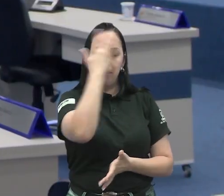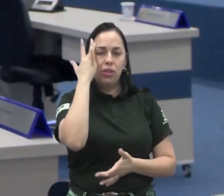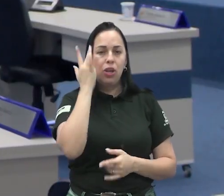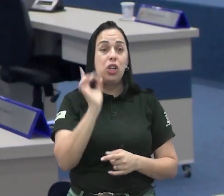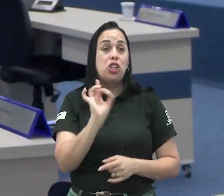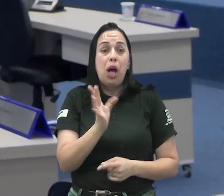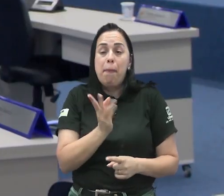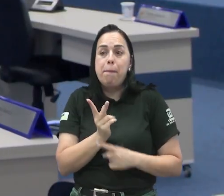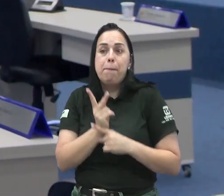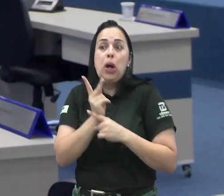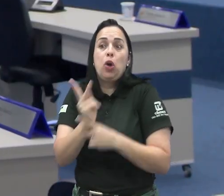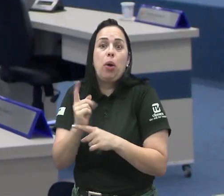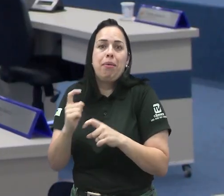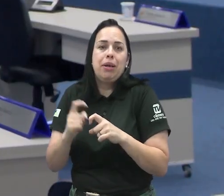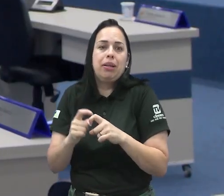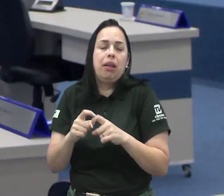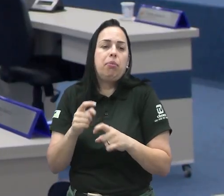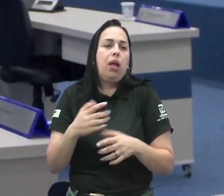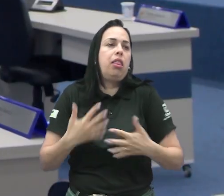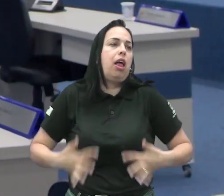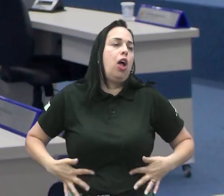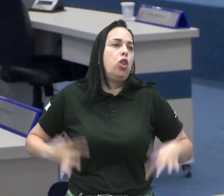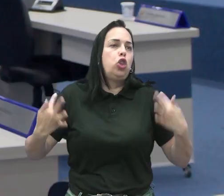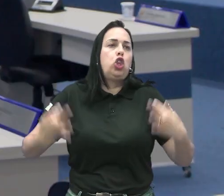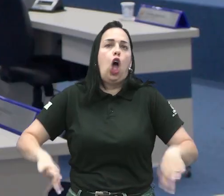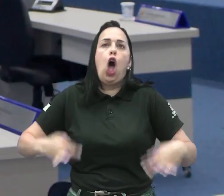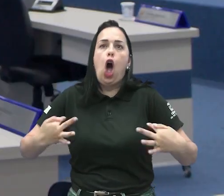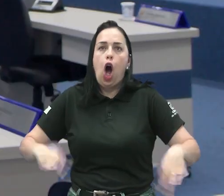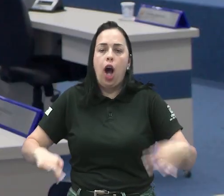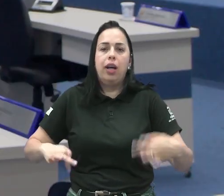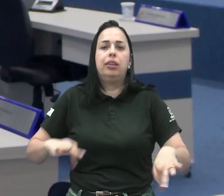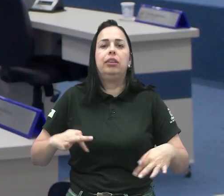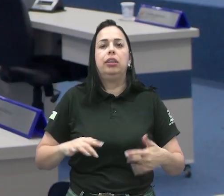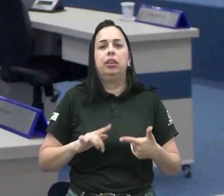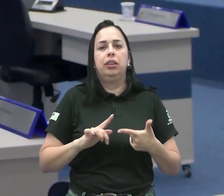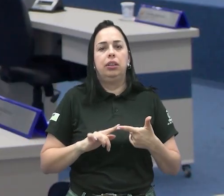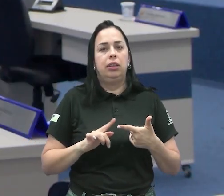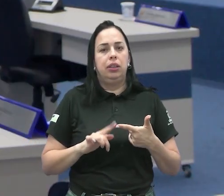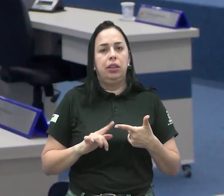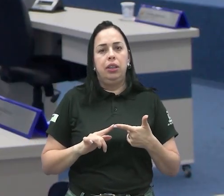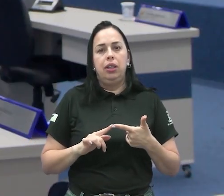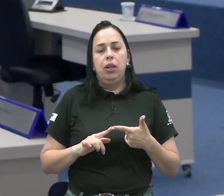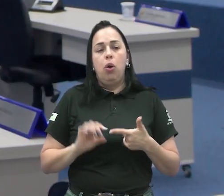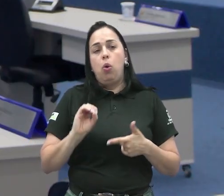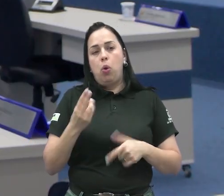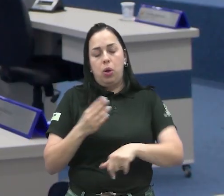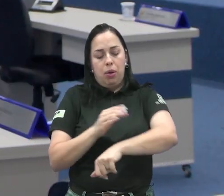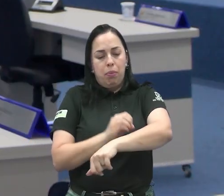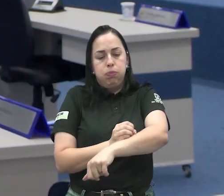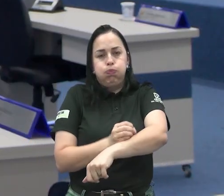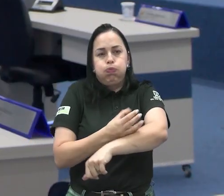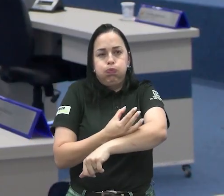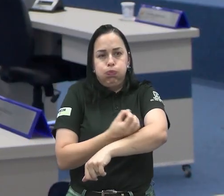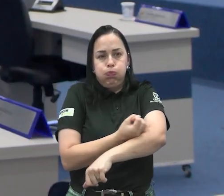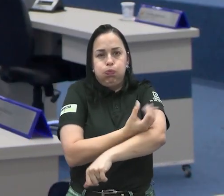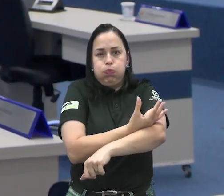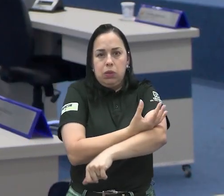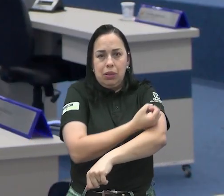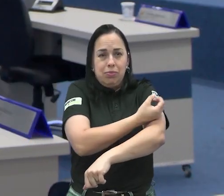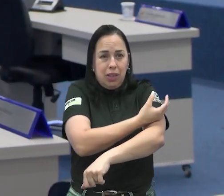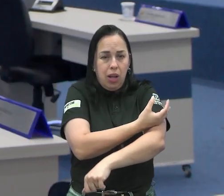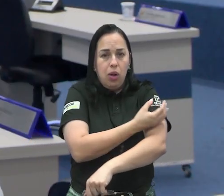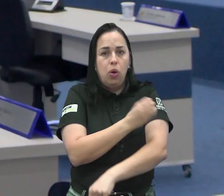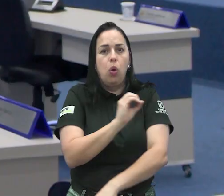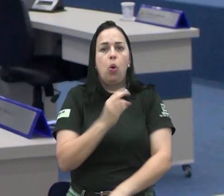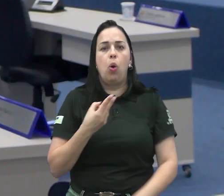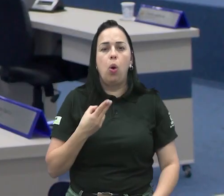que só procuram um médico, né, quando ela já está sentindo dores, quando, por exemplo, já está com uma ferida na pele, né,